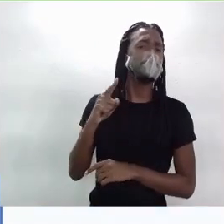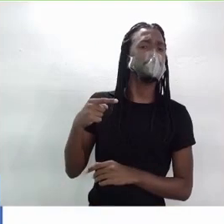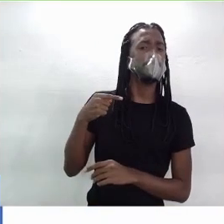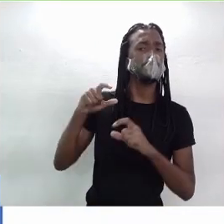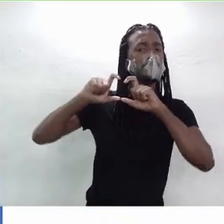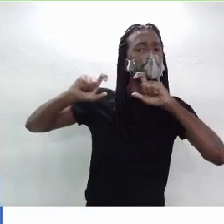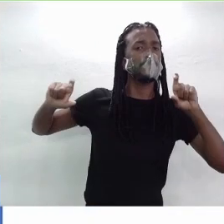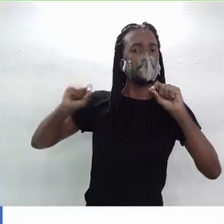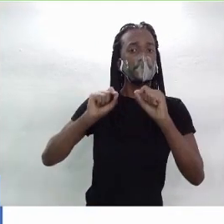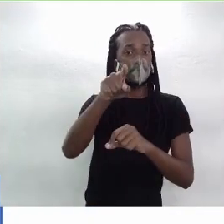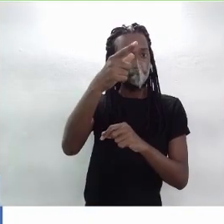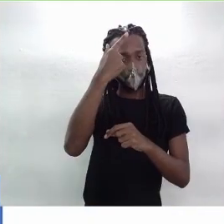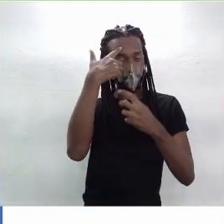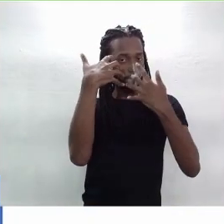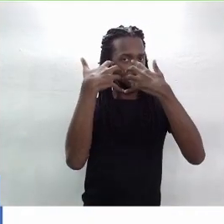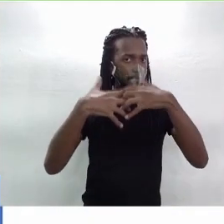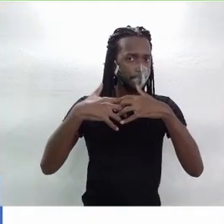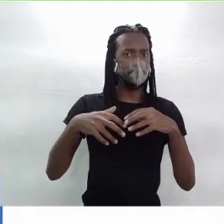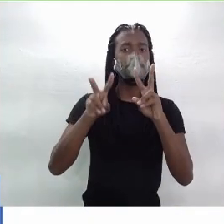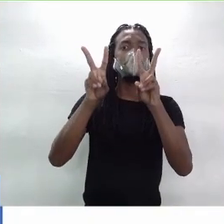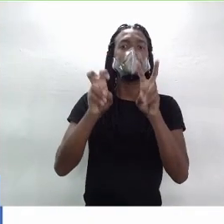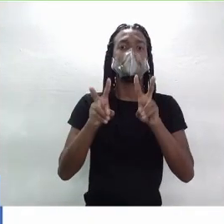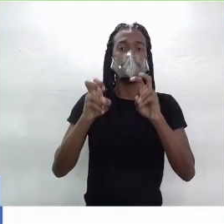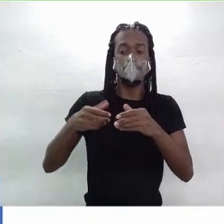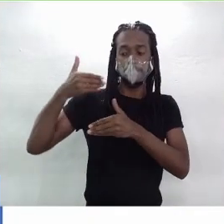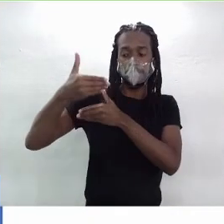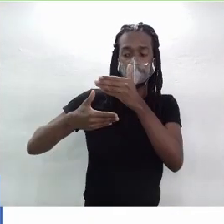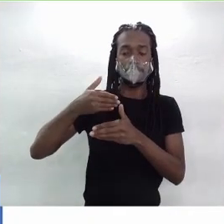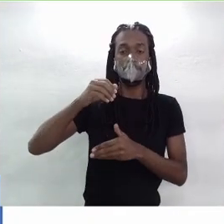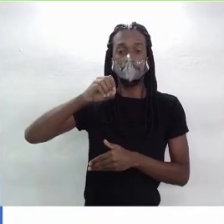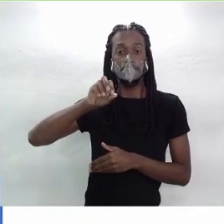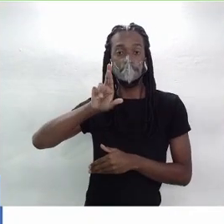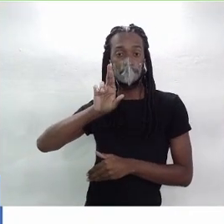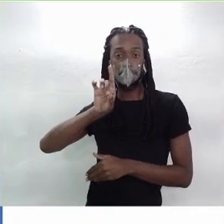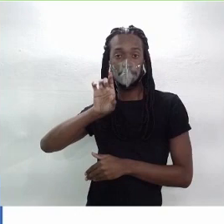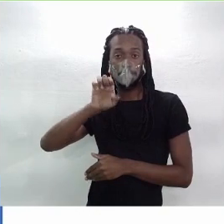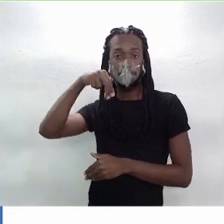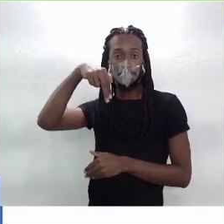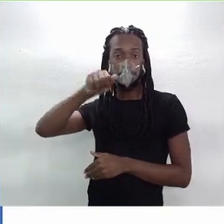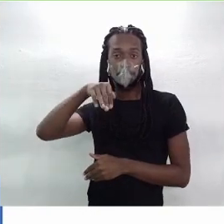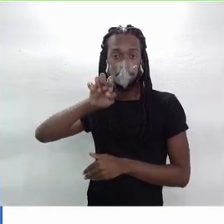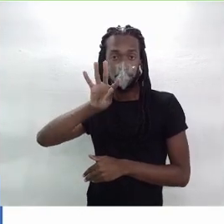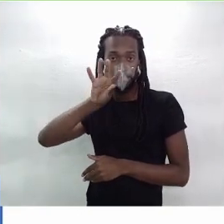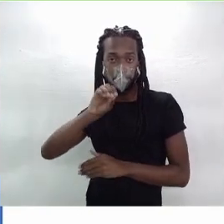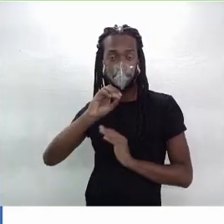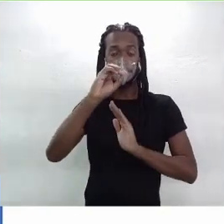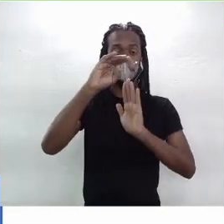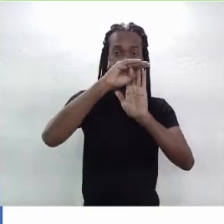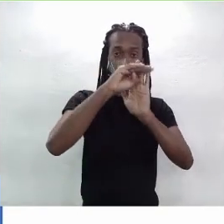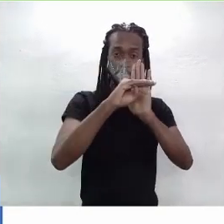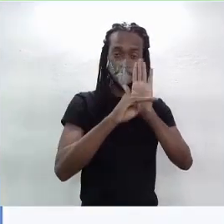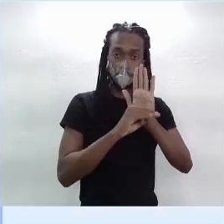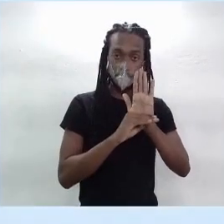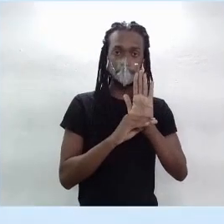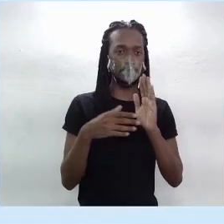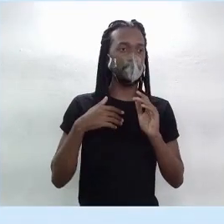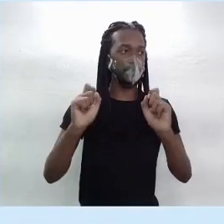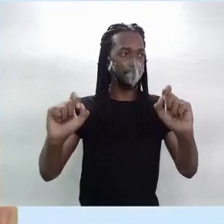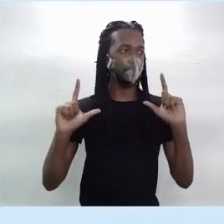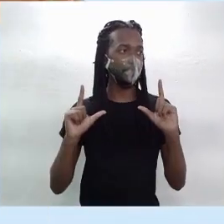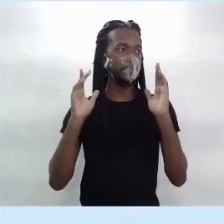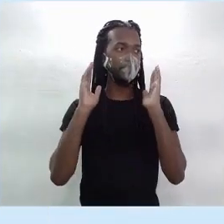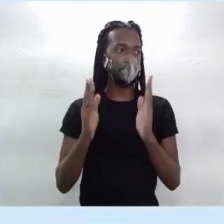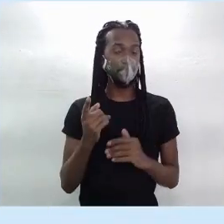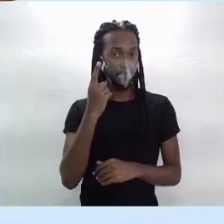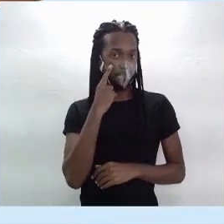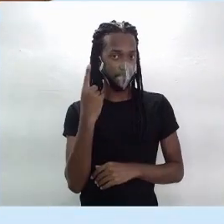atenção, reflitam sobre esse ordenamento jurídico brasileiro. Corta para mim. Então, vejam